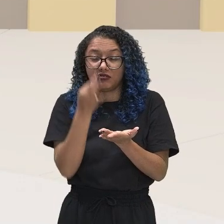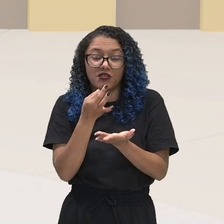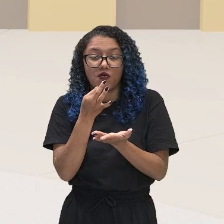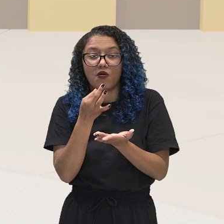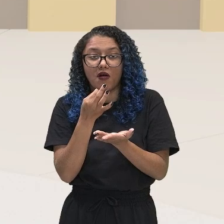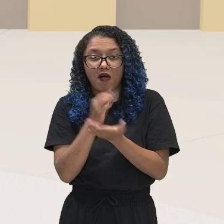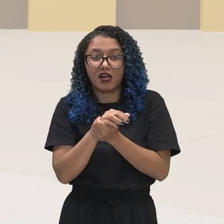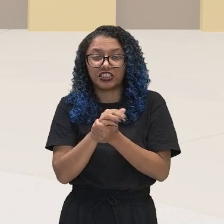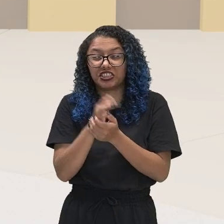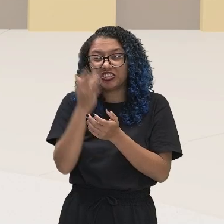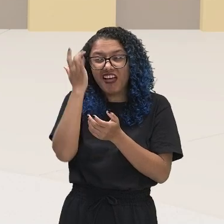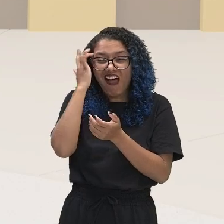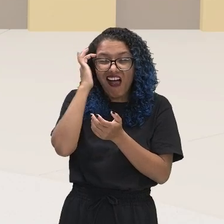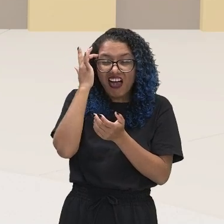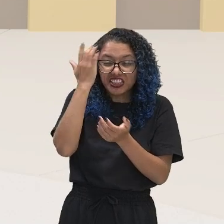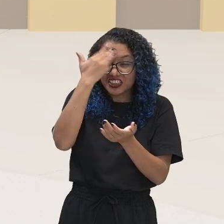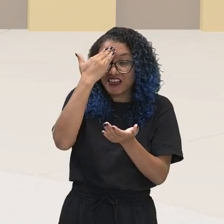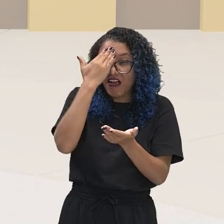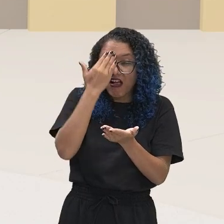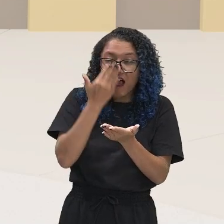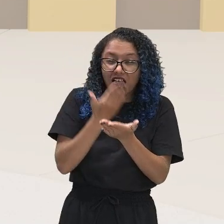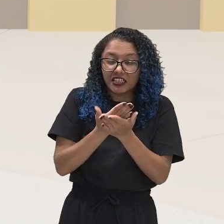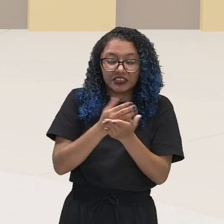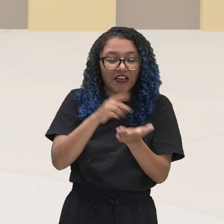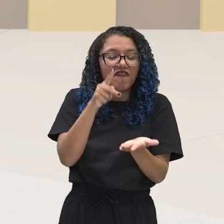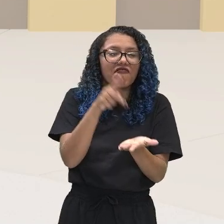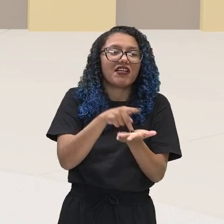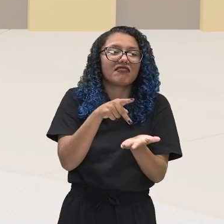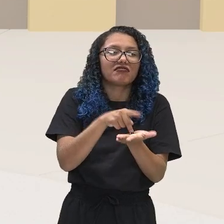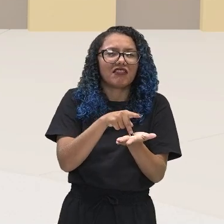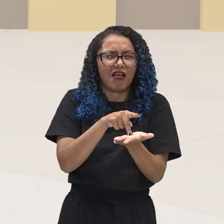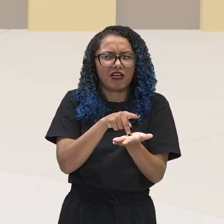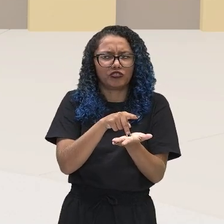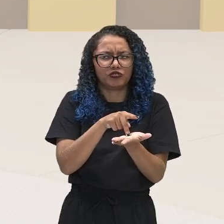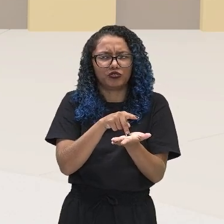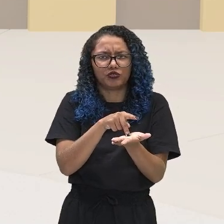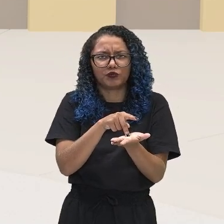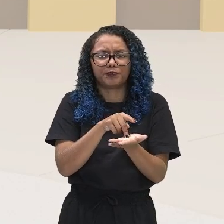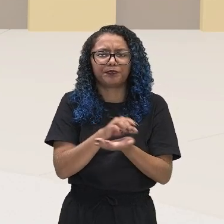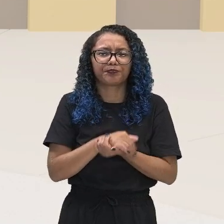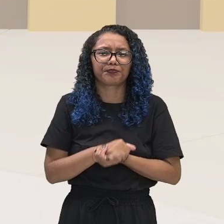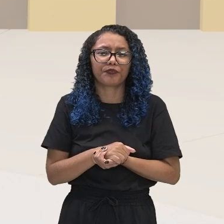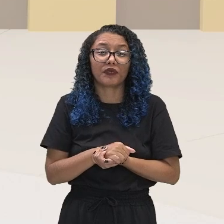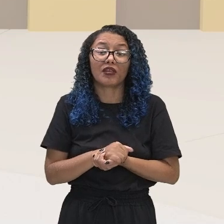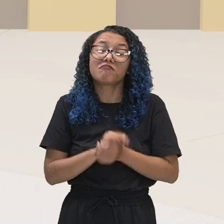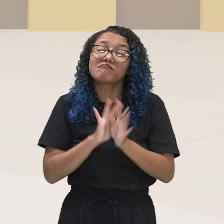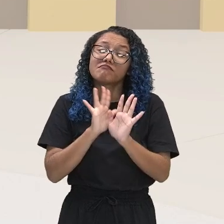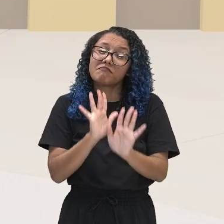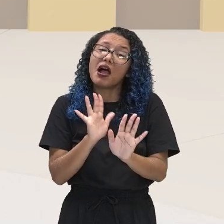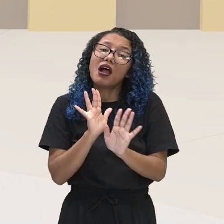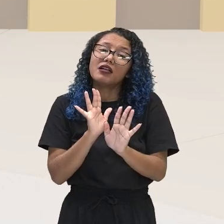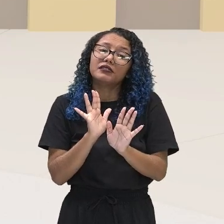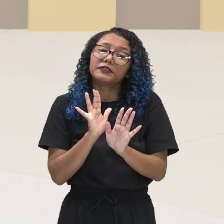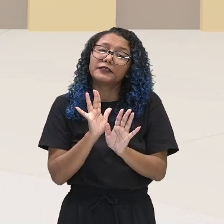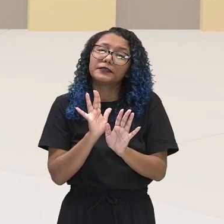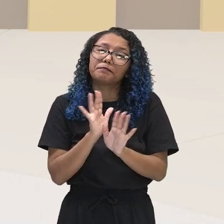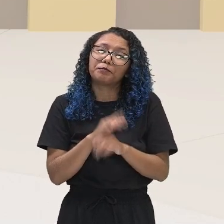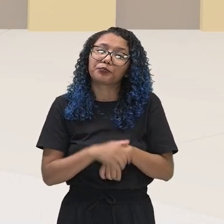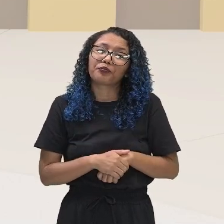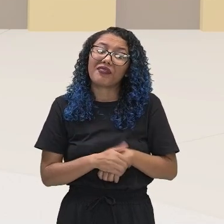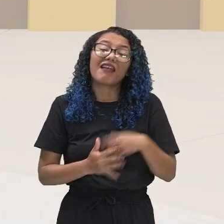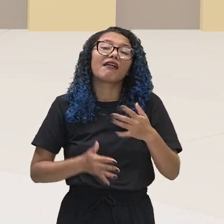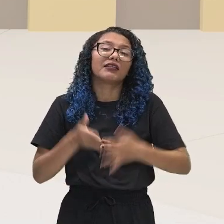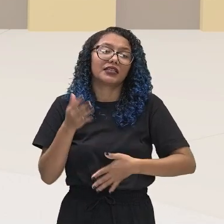como verdade absoluta e que nem sempre é. E elas impedem, né, com que nós nos desenvolvemos.